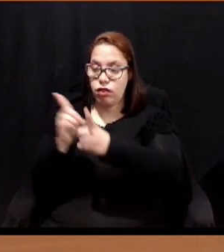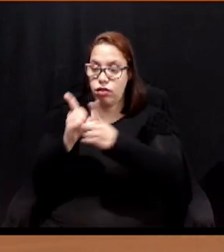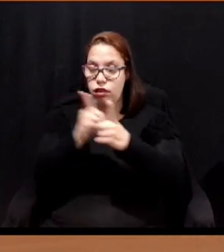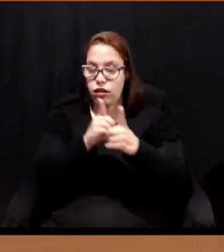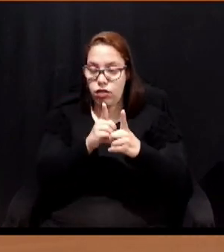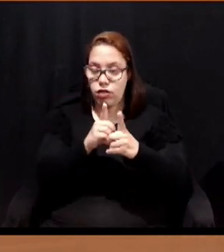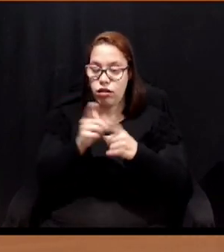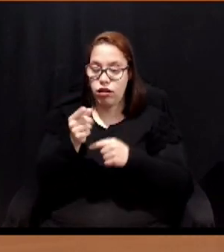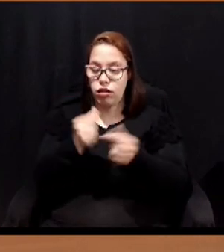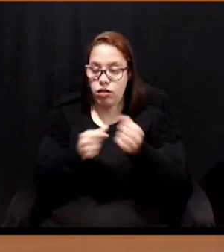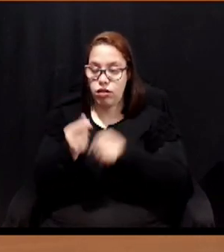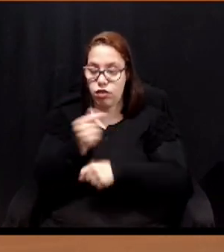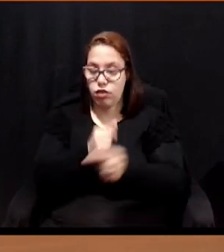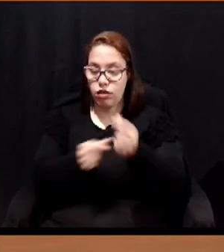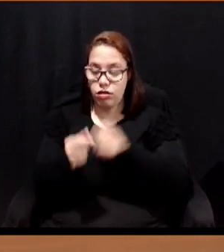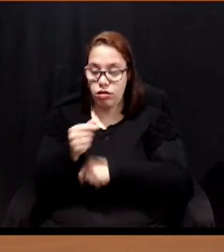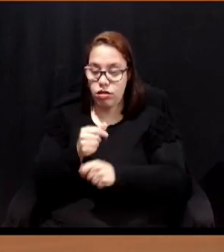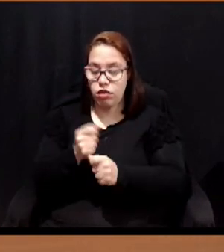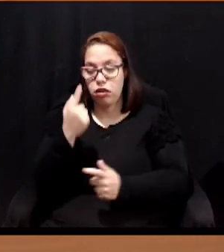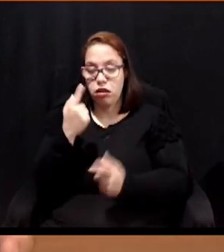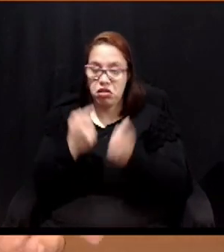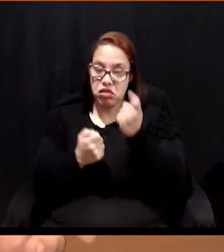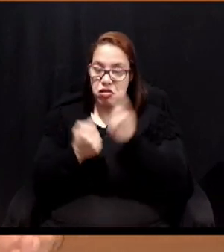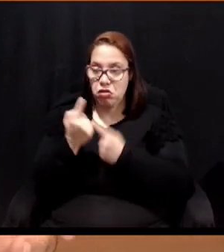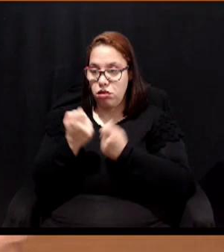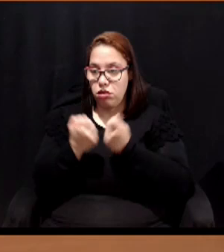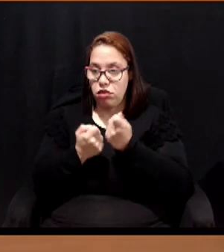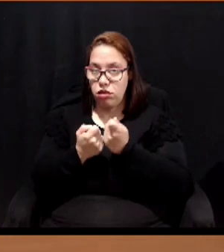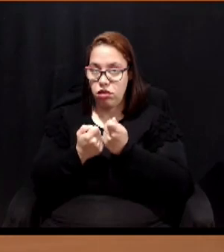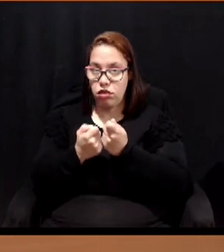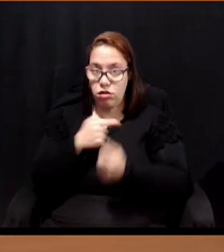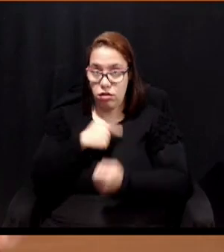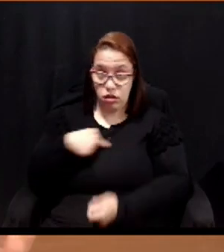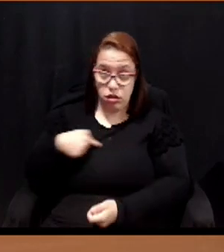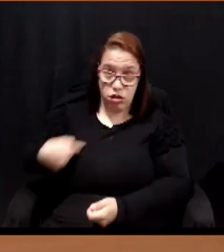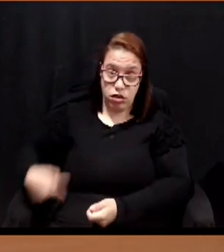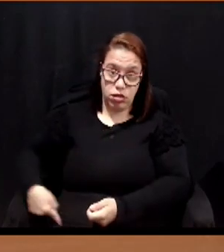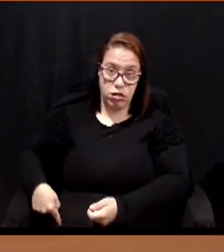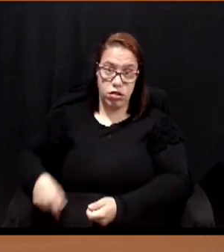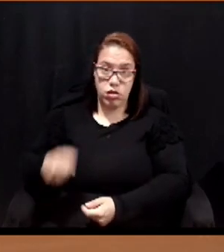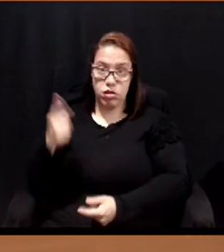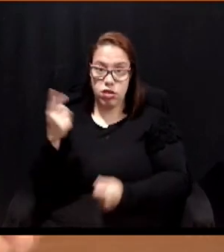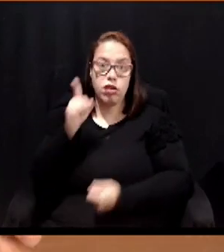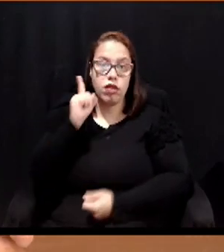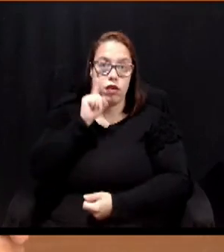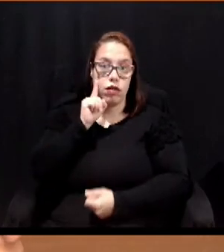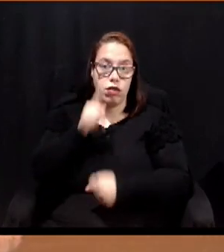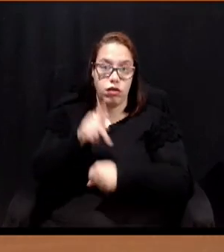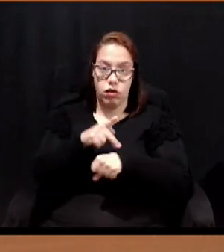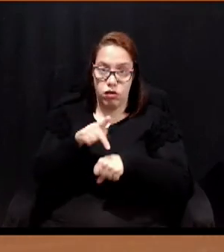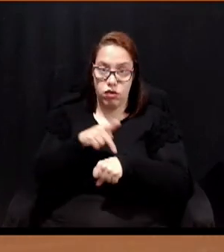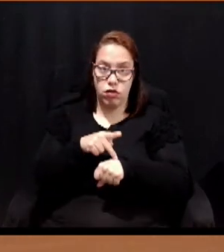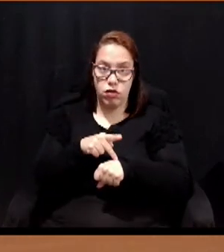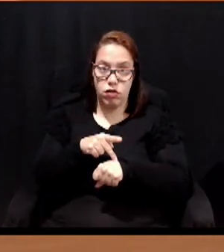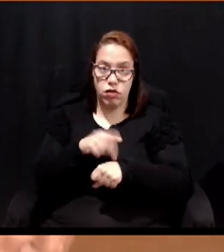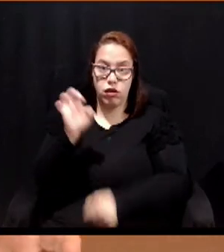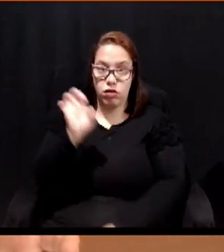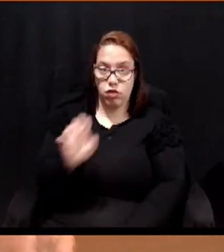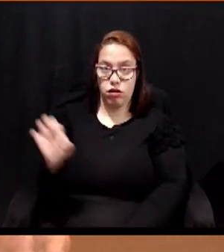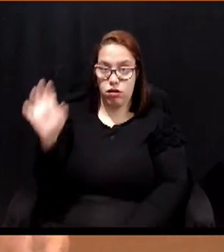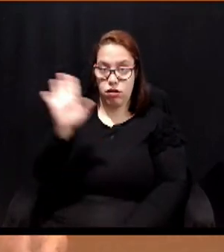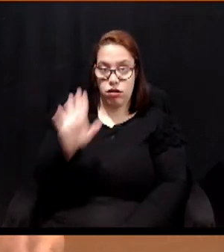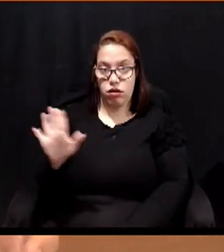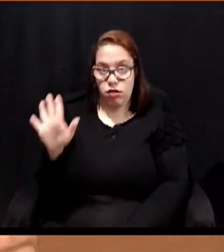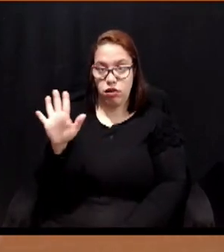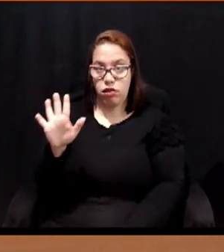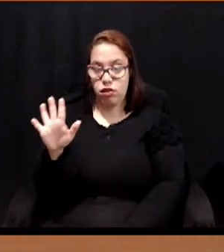que tem alguns que de China, tem alguns, Estados Unidos tem algum, europeia, a União